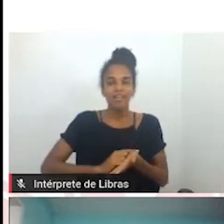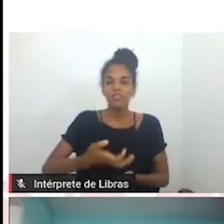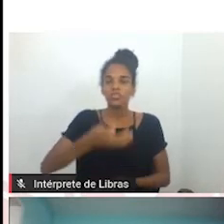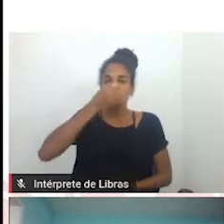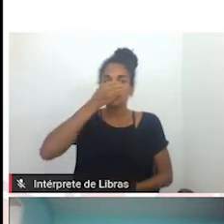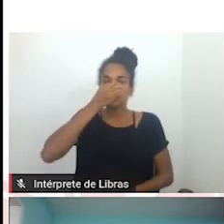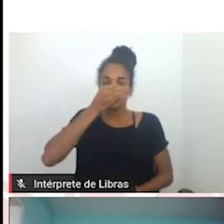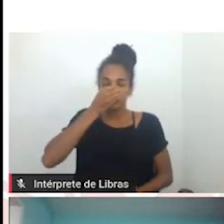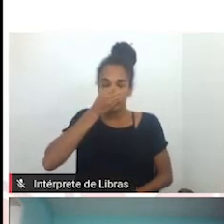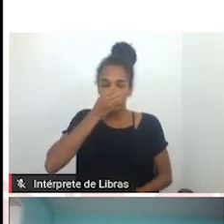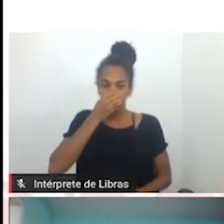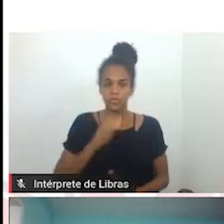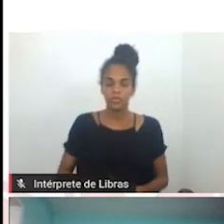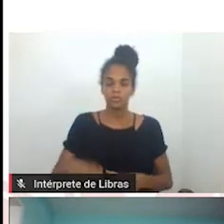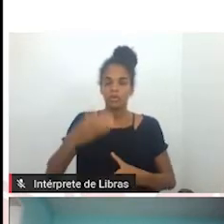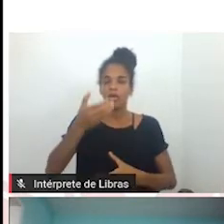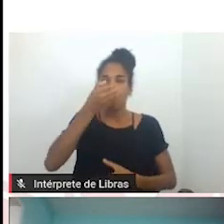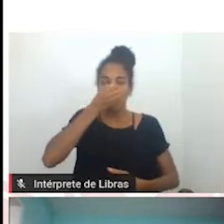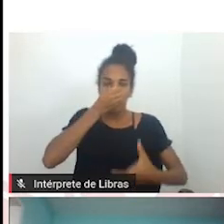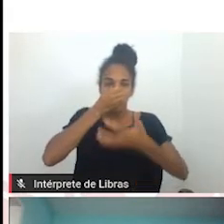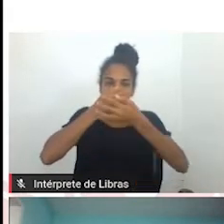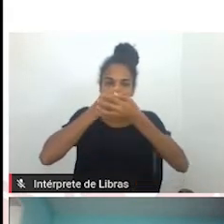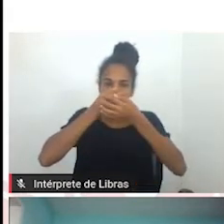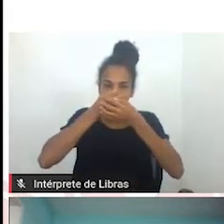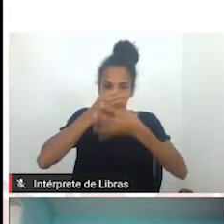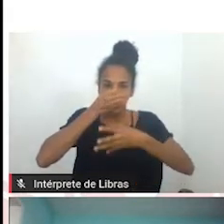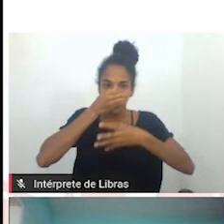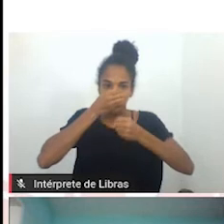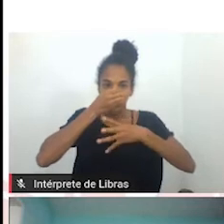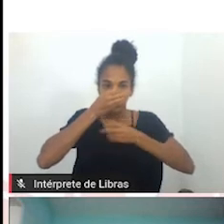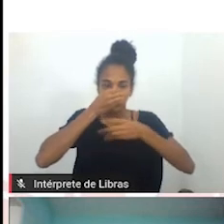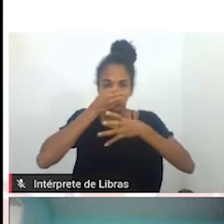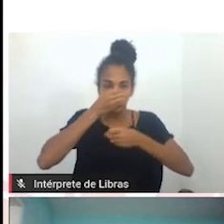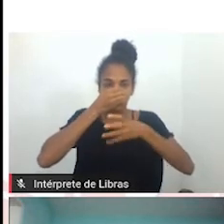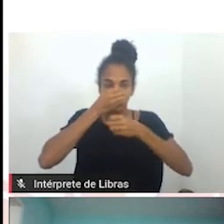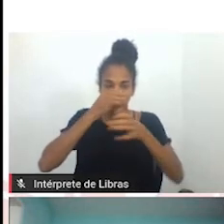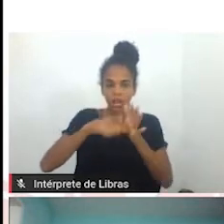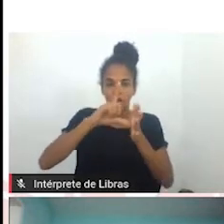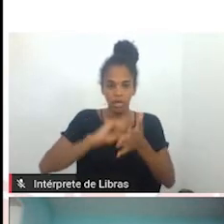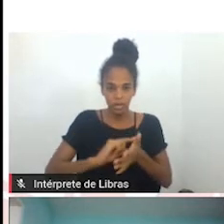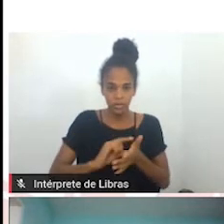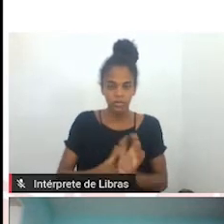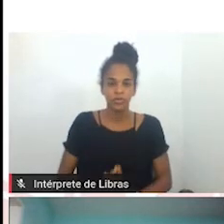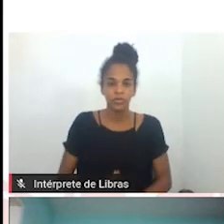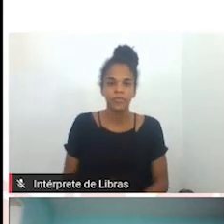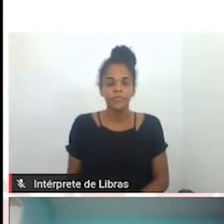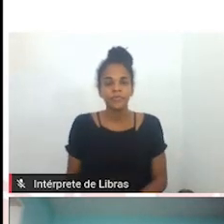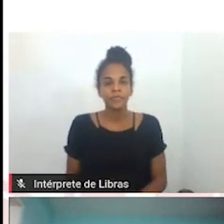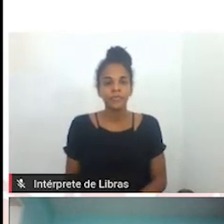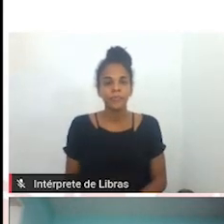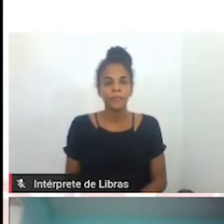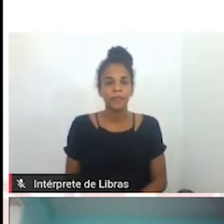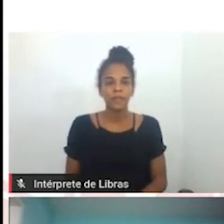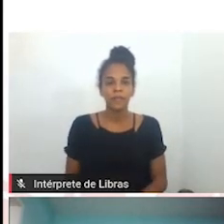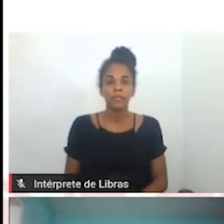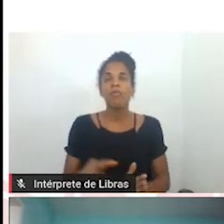segurar a máscara para pré-oxigenar antes de entubar com esse sistema, para que não gere aerosol. Certo? Agora, esse não